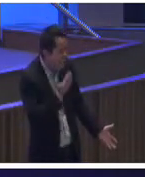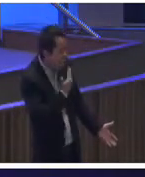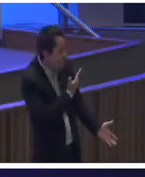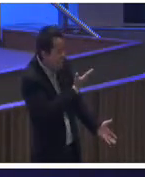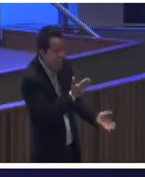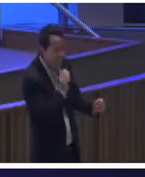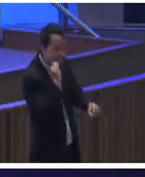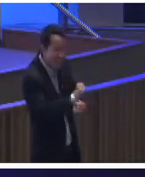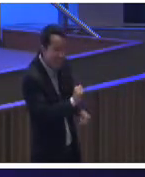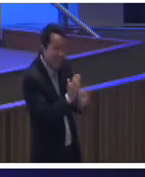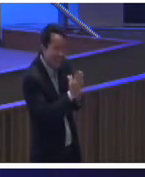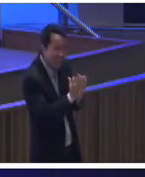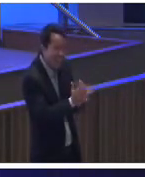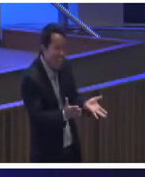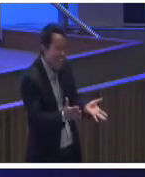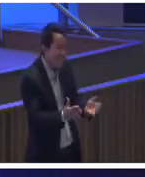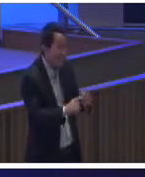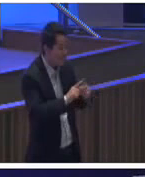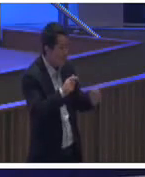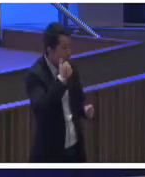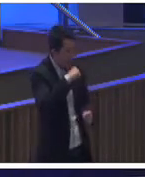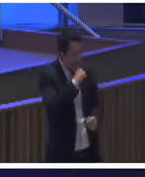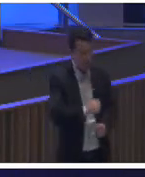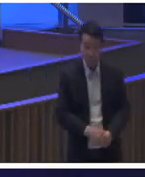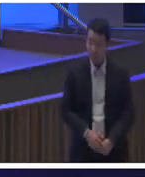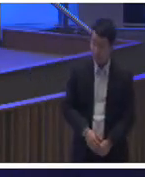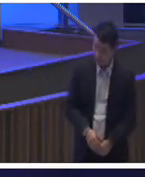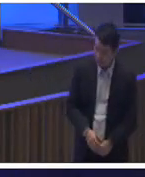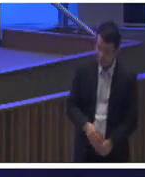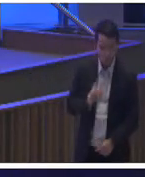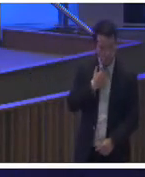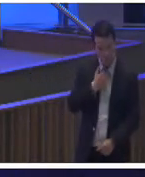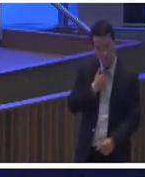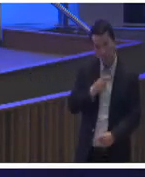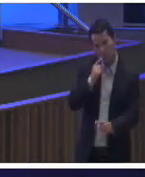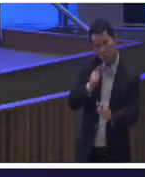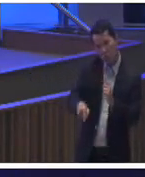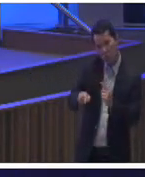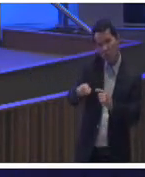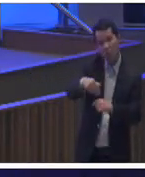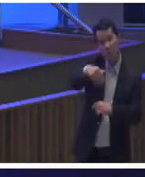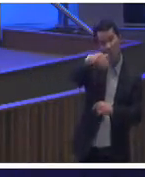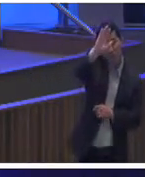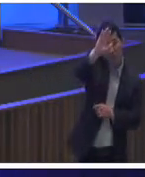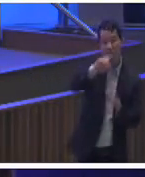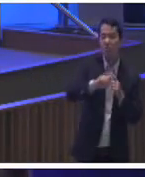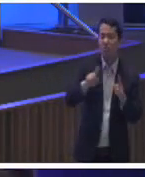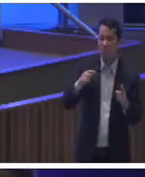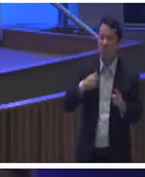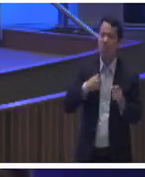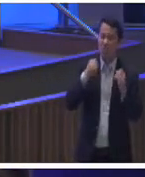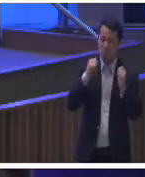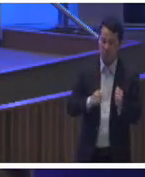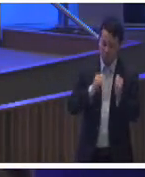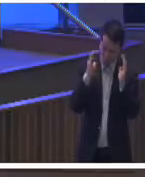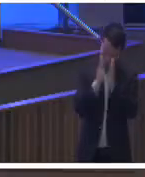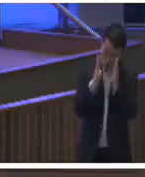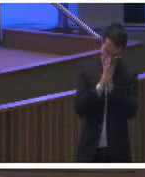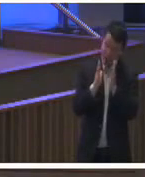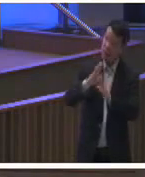Ela disse assim: filha, eu não posso te impedir de fazer o que você quiser, mas você não pode me impedir de